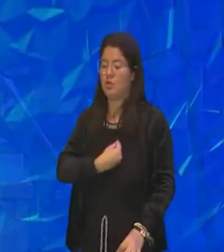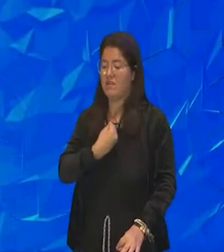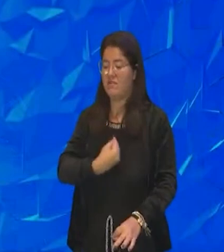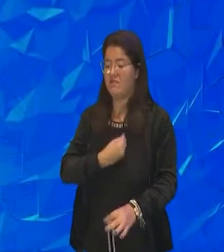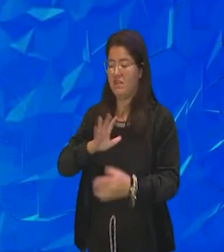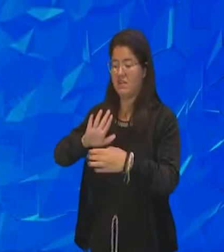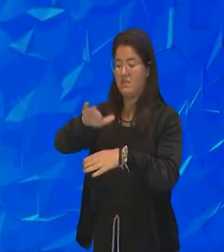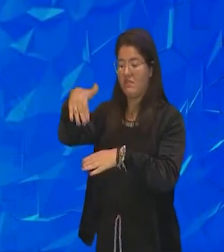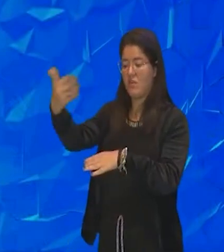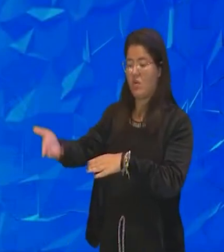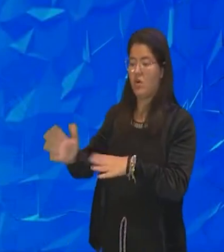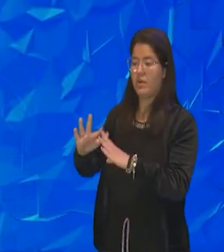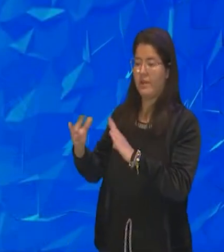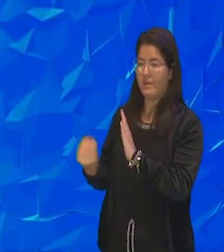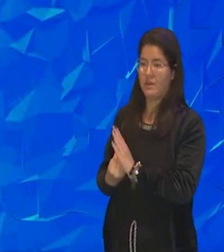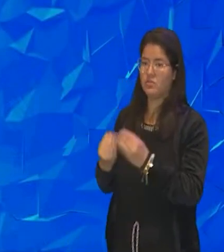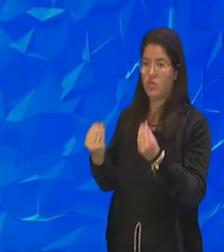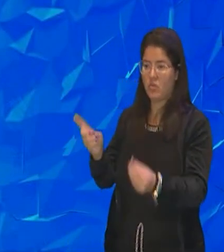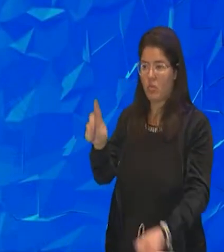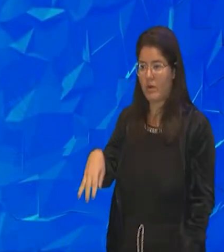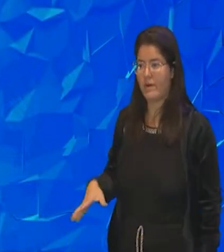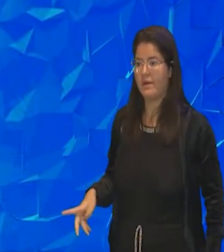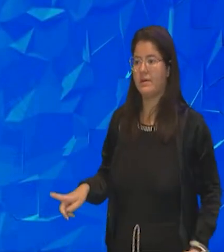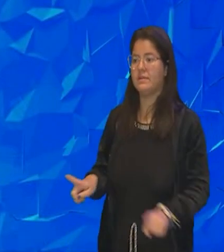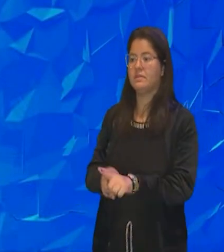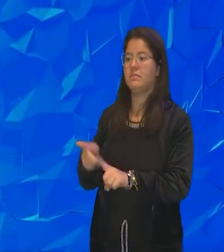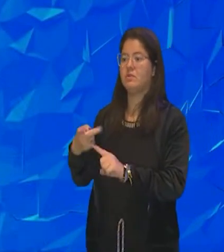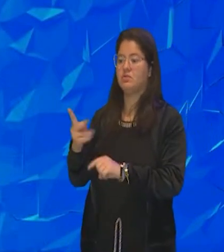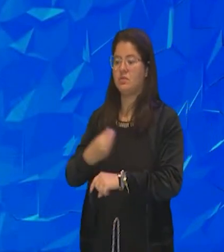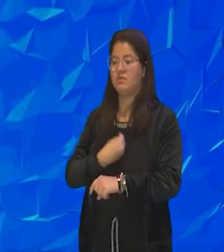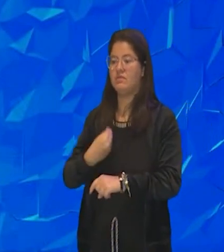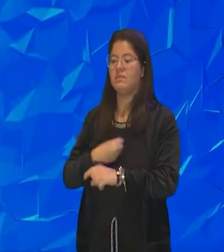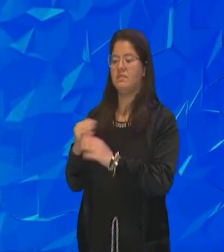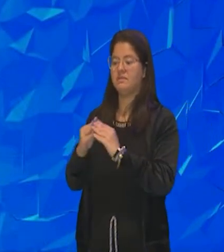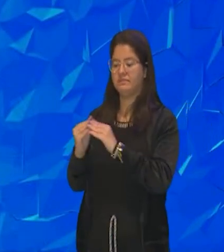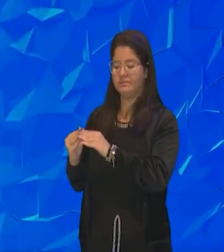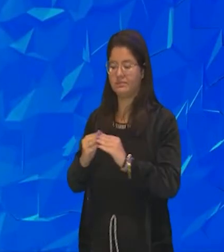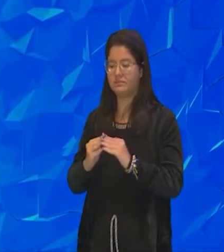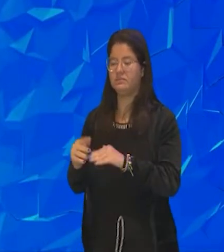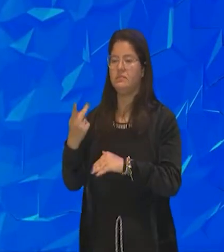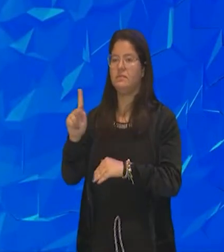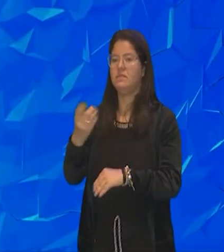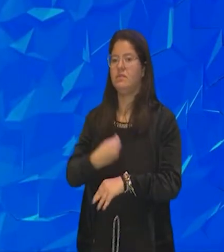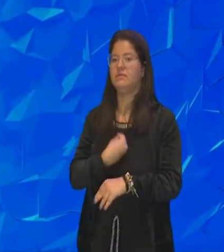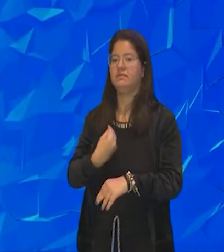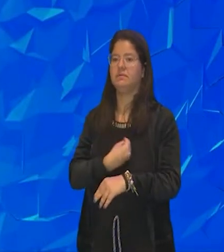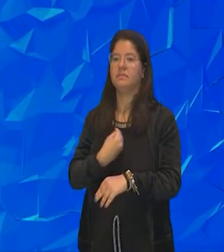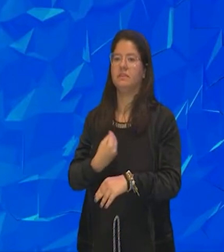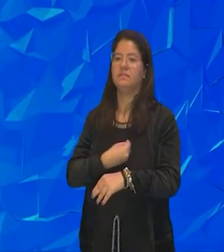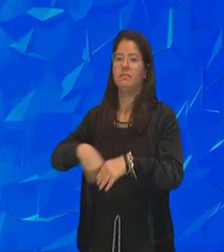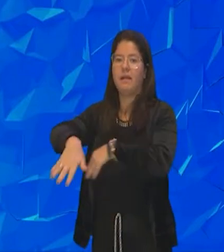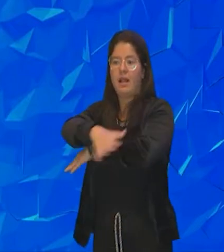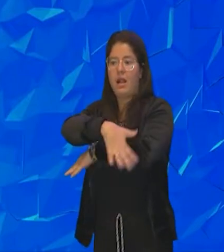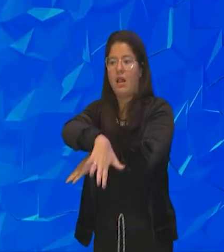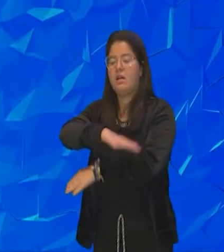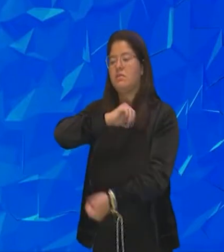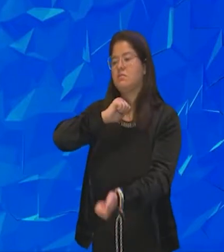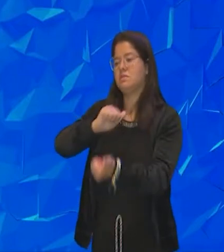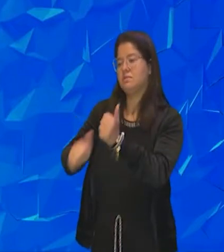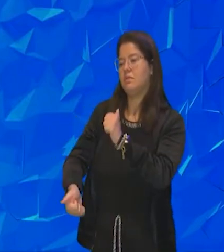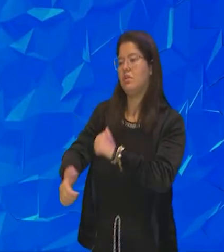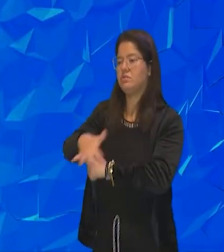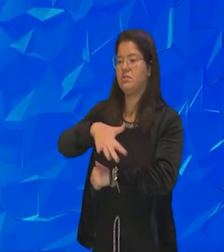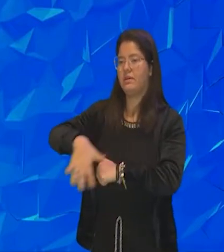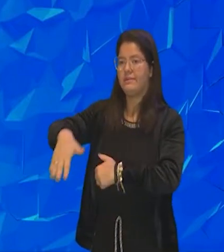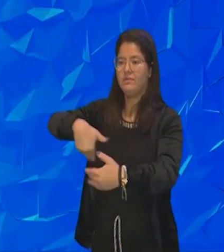âmbito eclesiástico, a sua vida na vizinhança, a sua vida no clube, a sua vida no esporte, no campo de